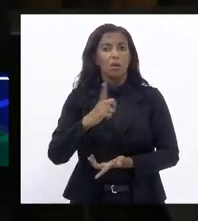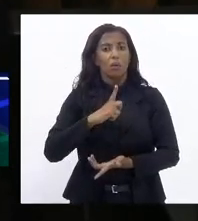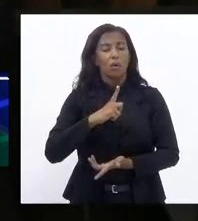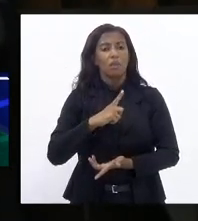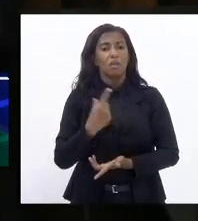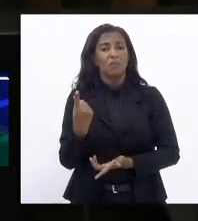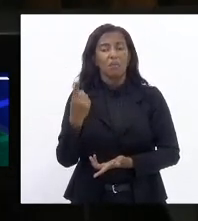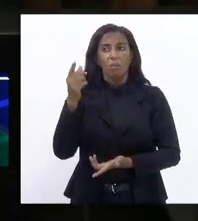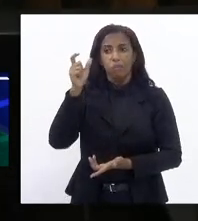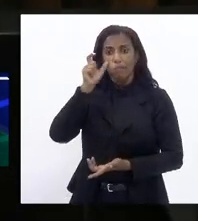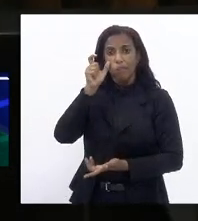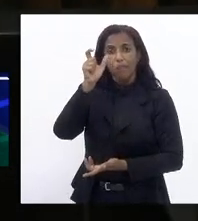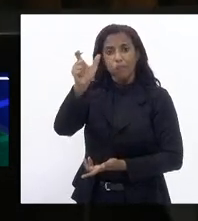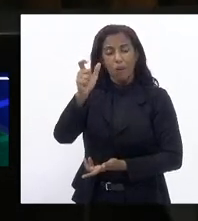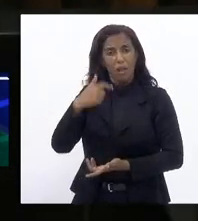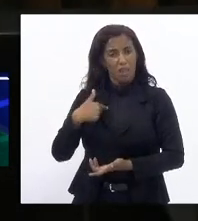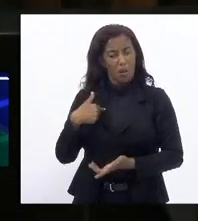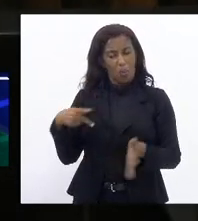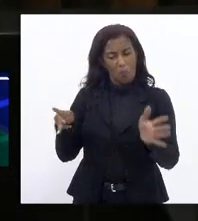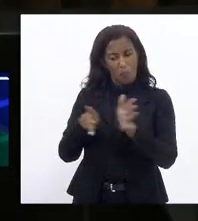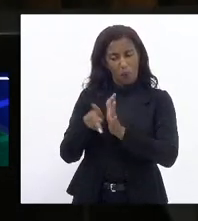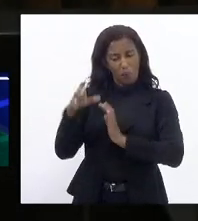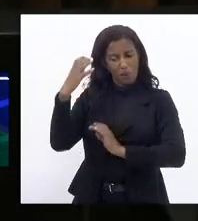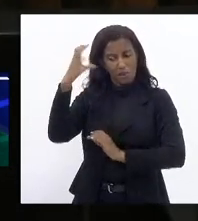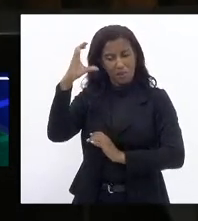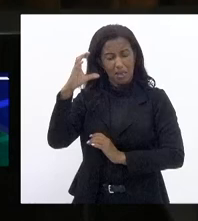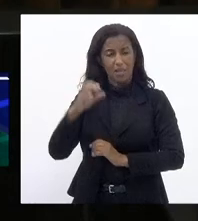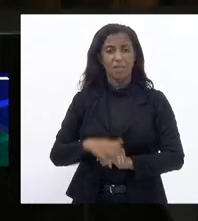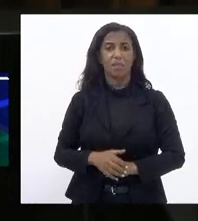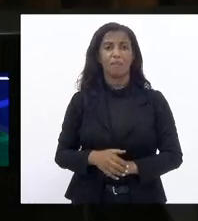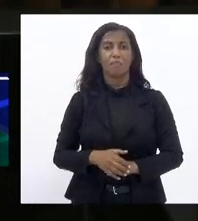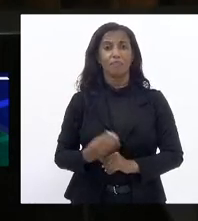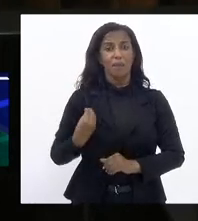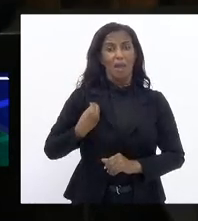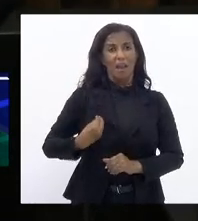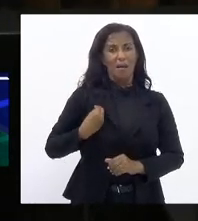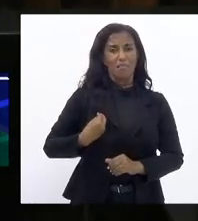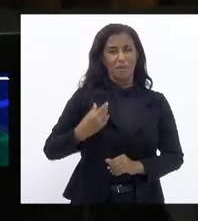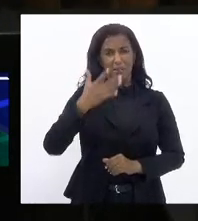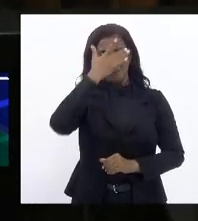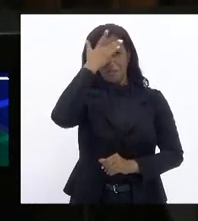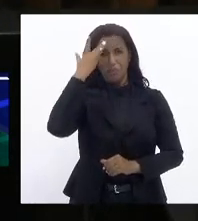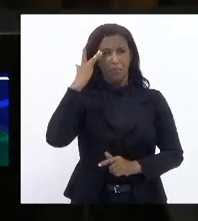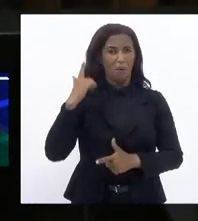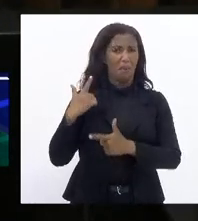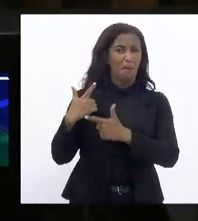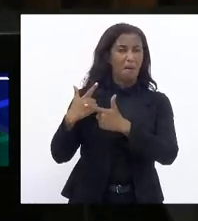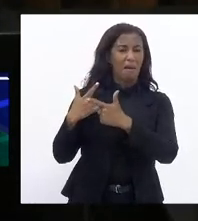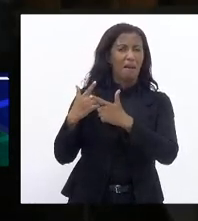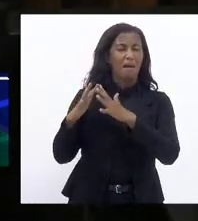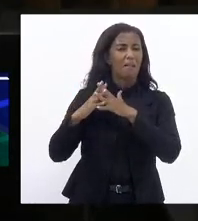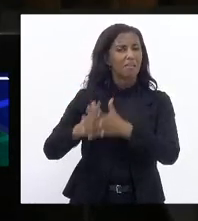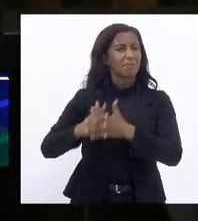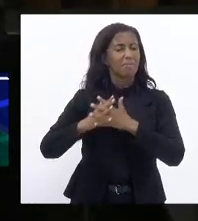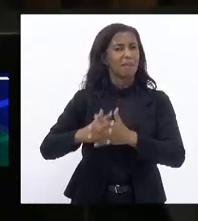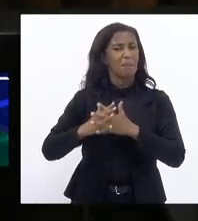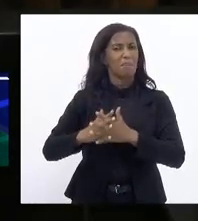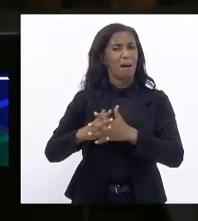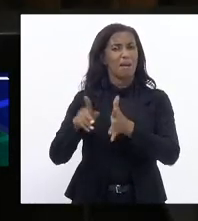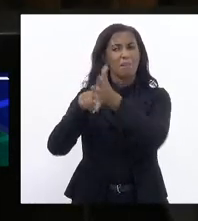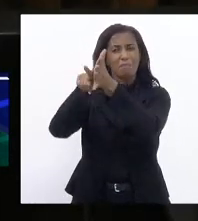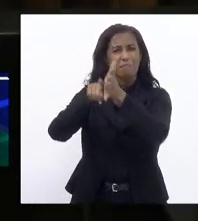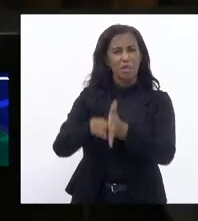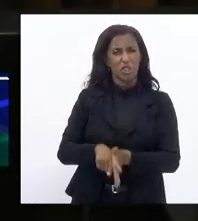agora, curiosíssimo, eu que sou da área científica, que a presença daqueles moradores ali atrapalham as atividades de pesquisa do Instituto Jardim Botânico,